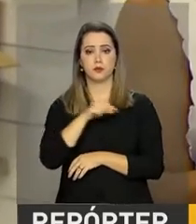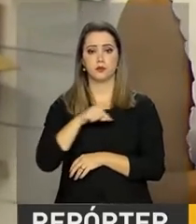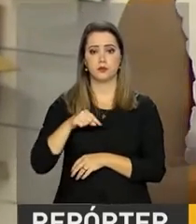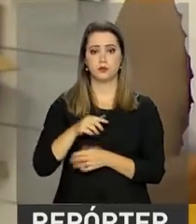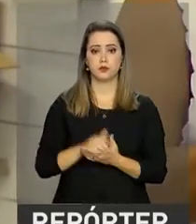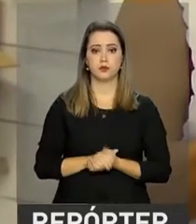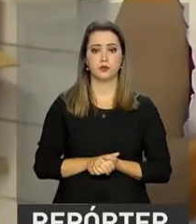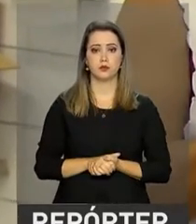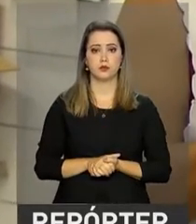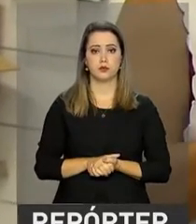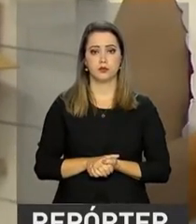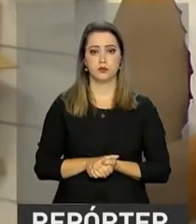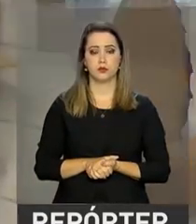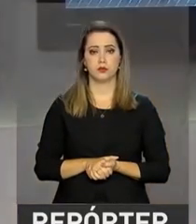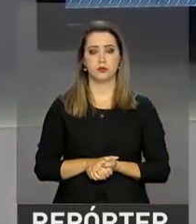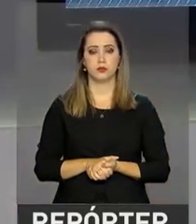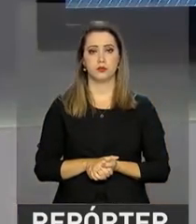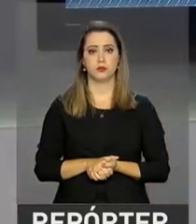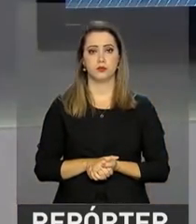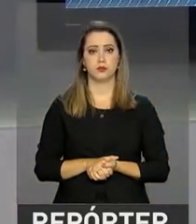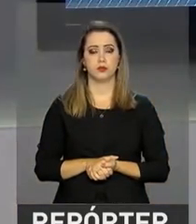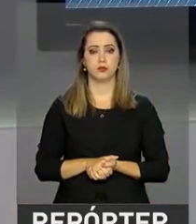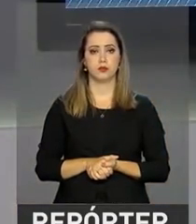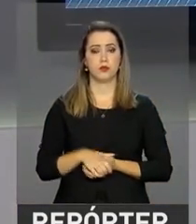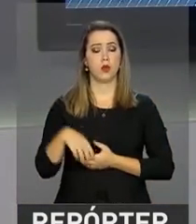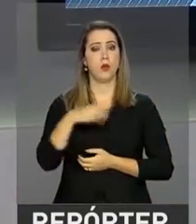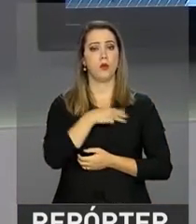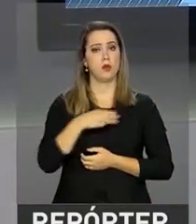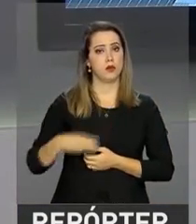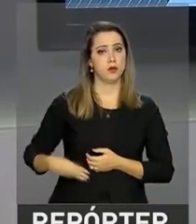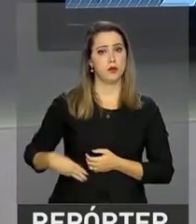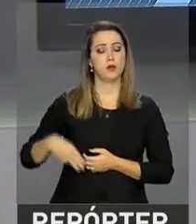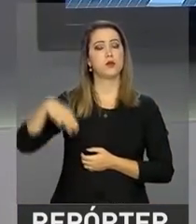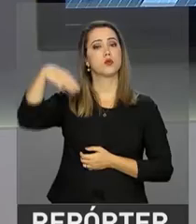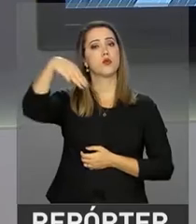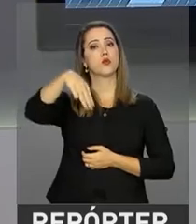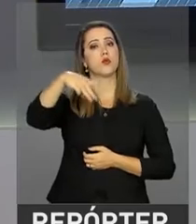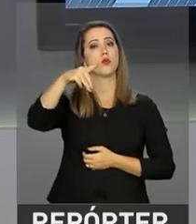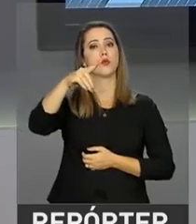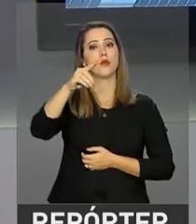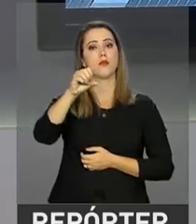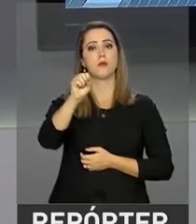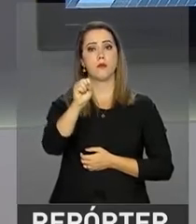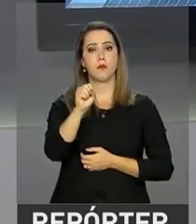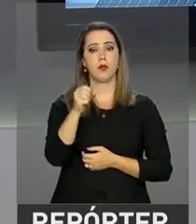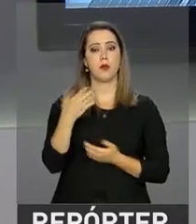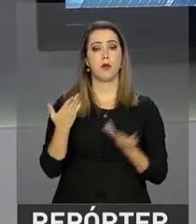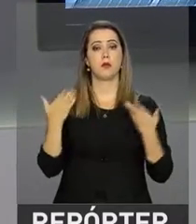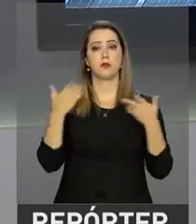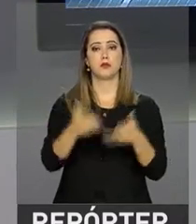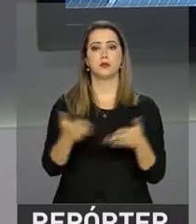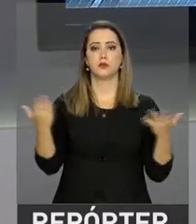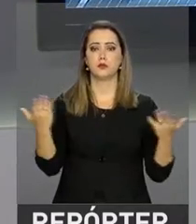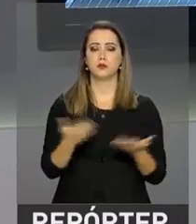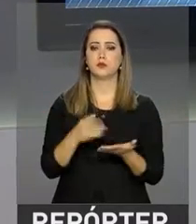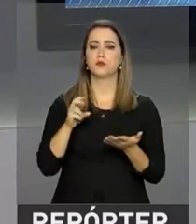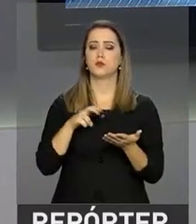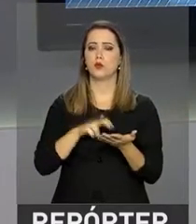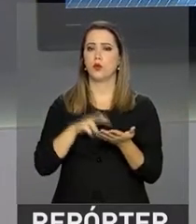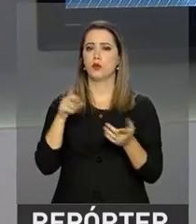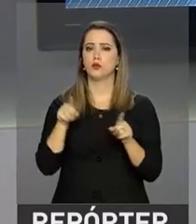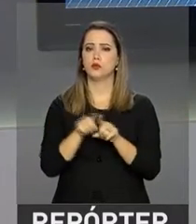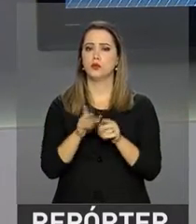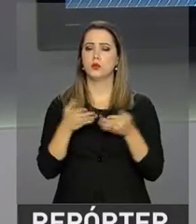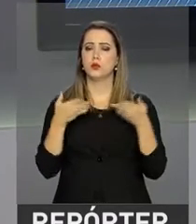internet o ministro do desenvolvimento social osmar terra participou ao vivo hoje do programa por dentro